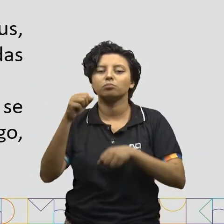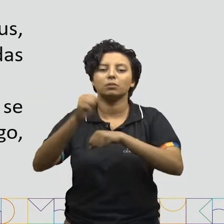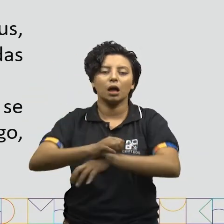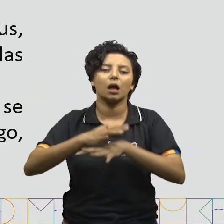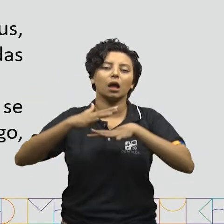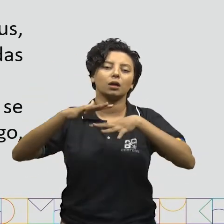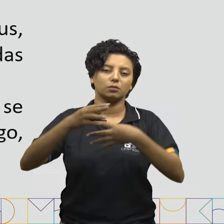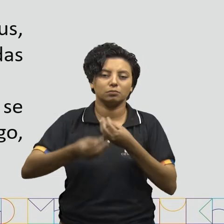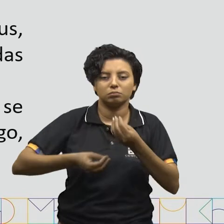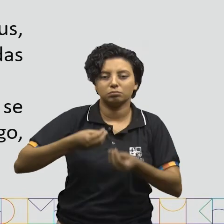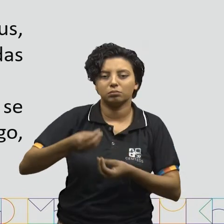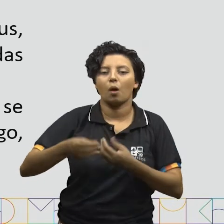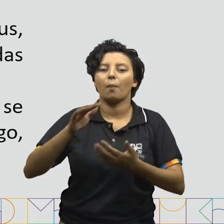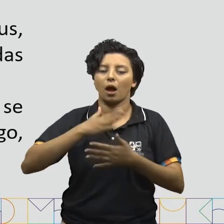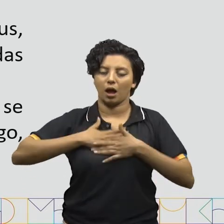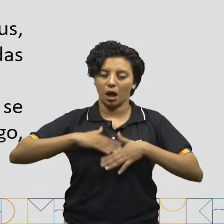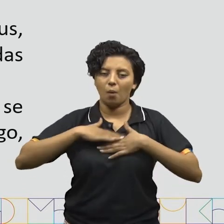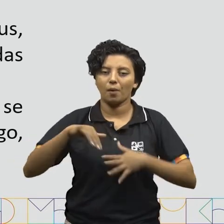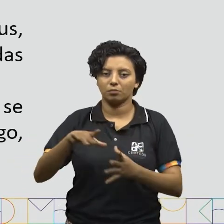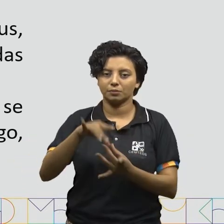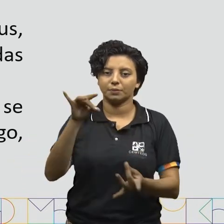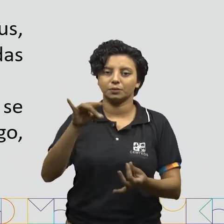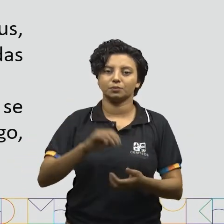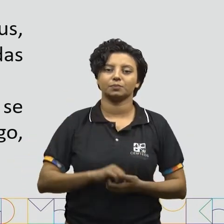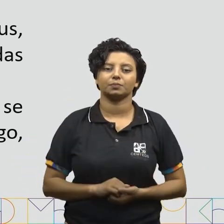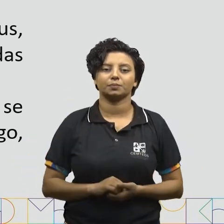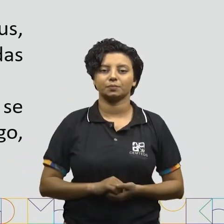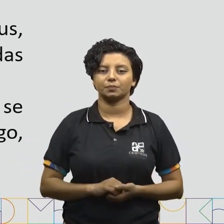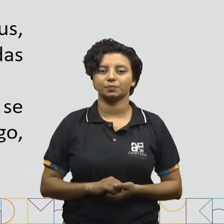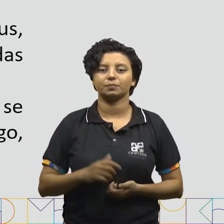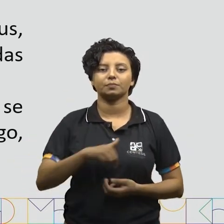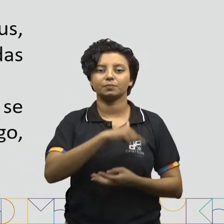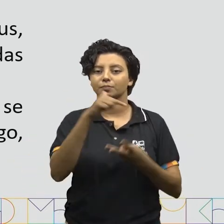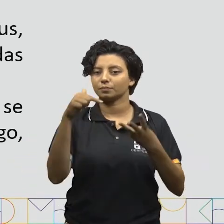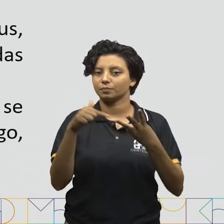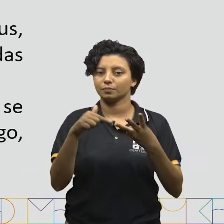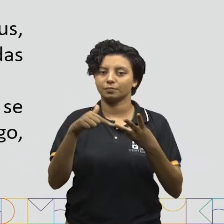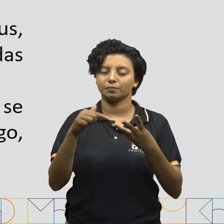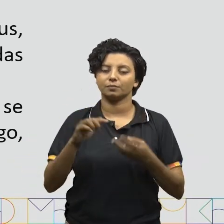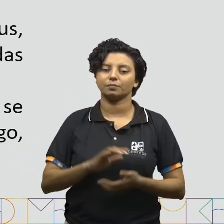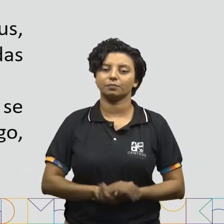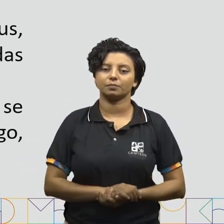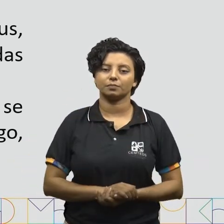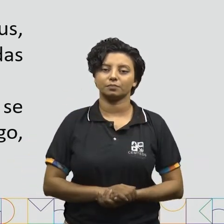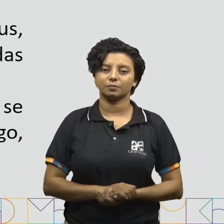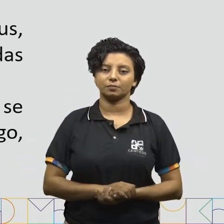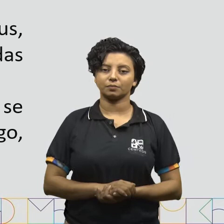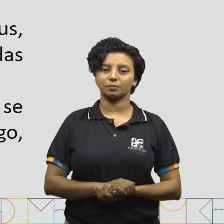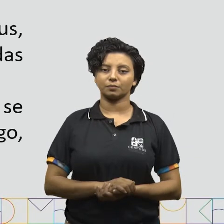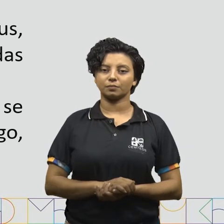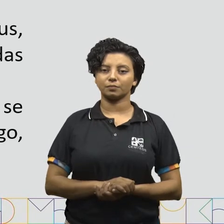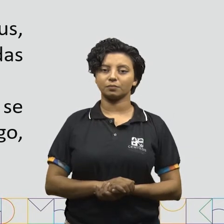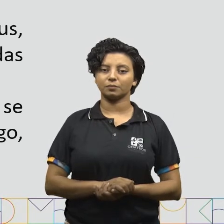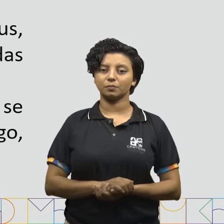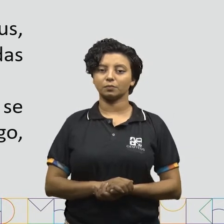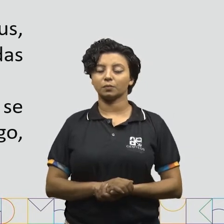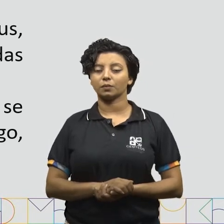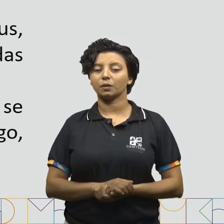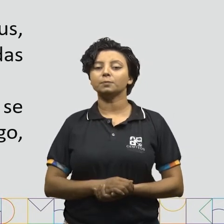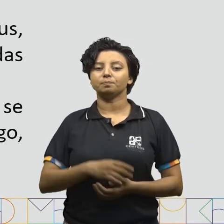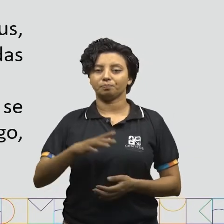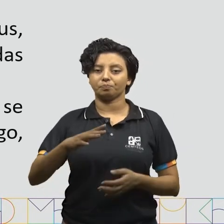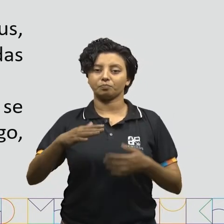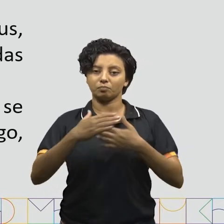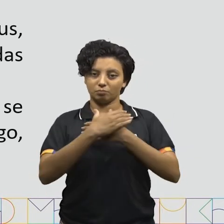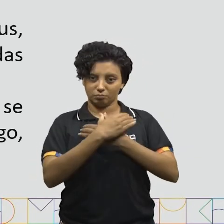pessoas a como fazer os rituais para acalmar os espíritos. Vamos para a próxima afirmação. Os sacrifícios